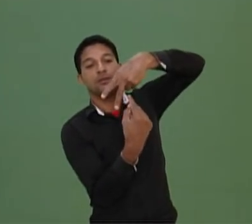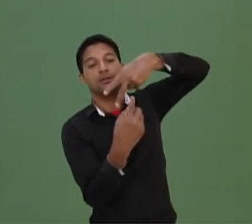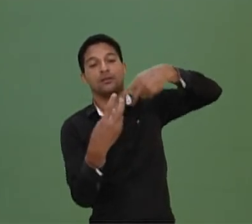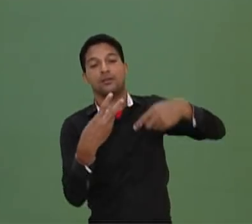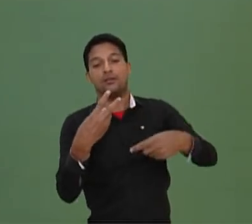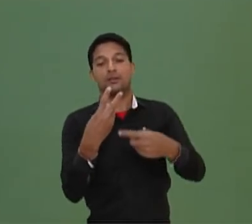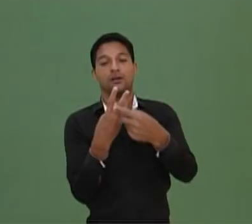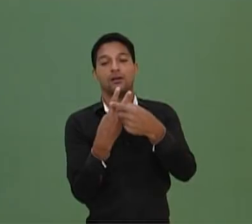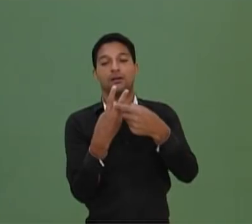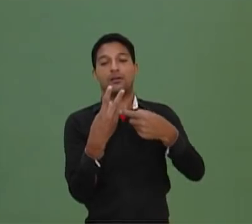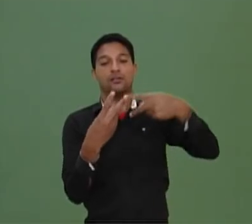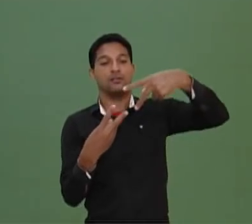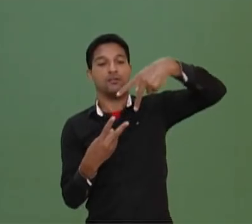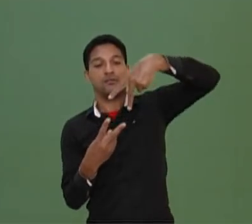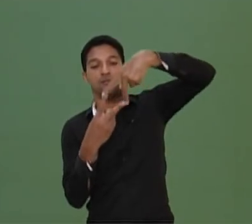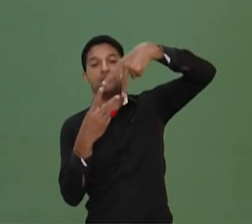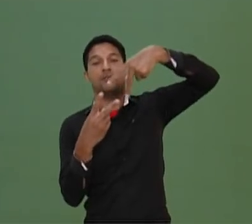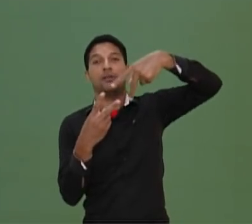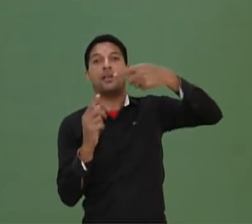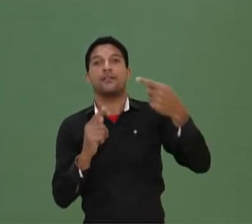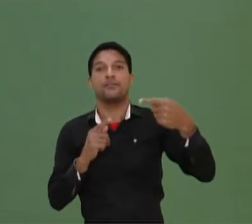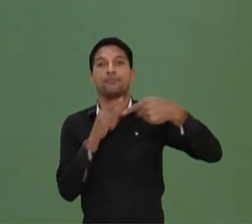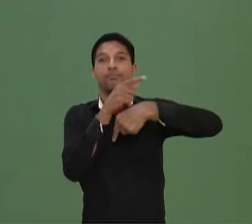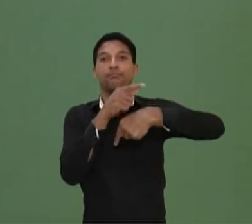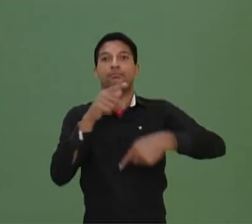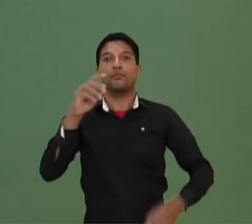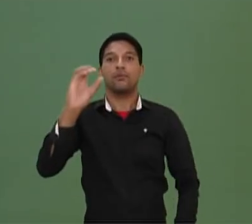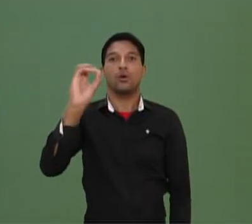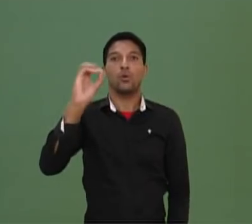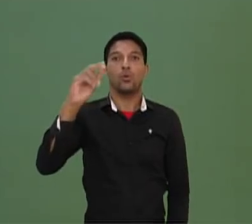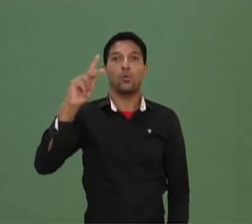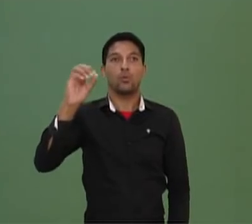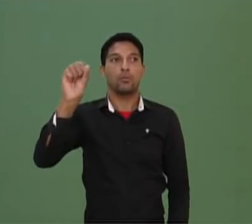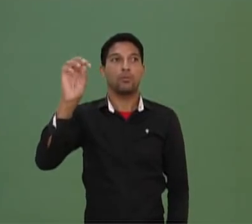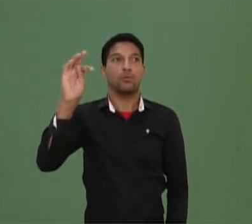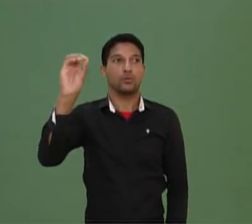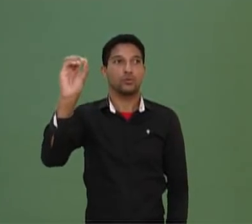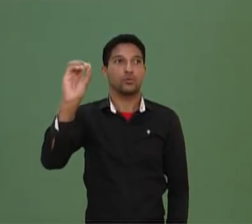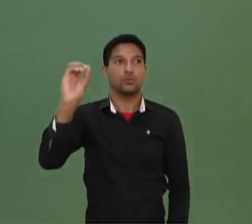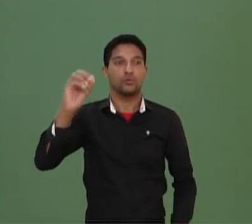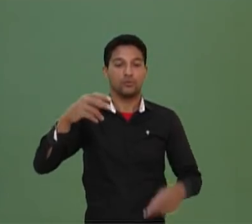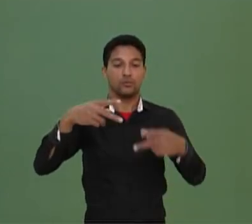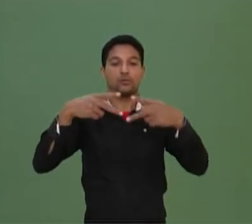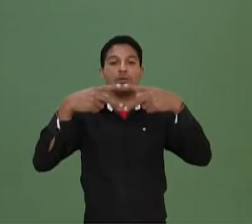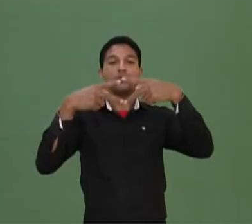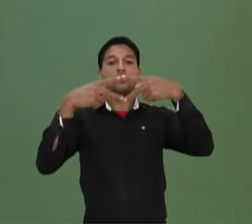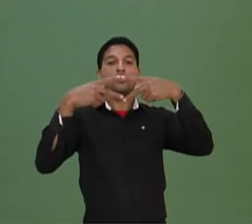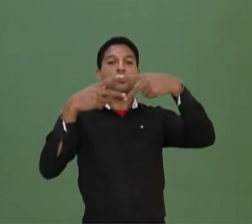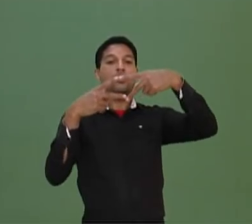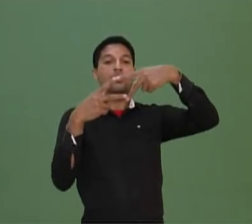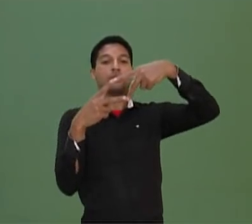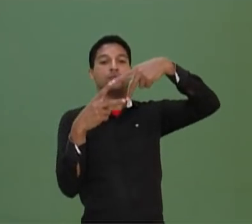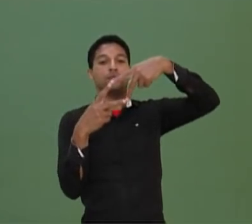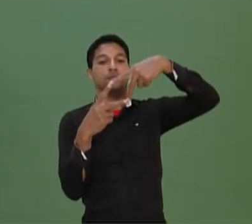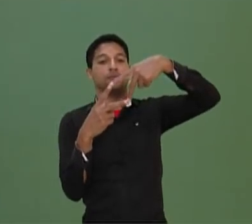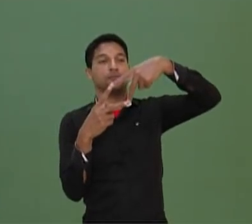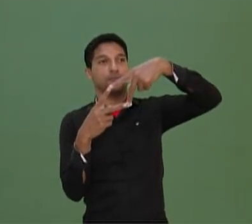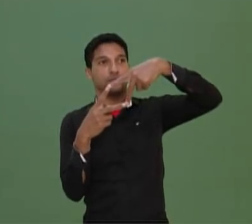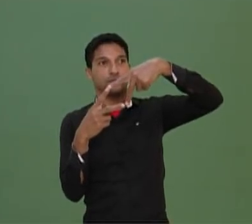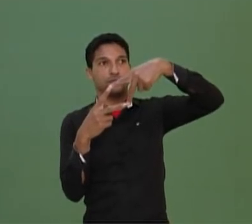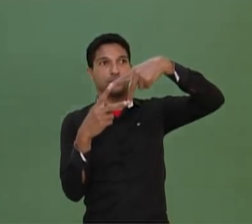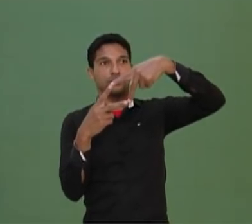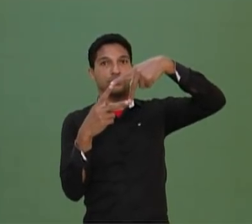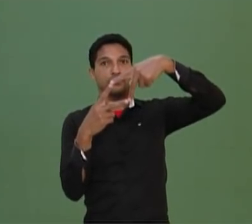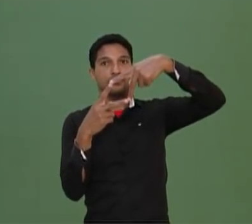chamar de opostos ou não adjacentes, porque eles, aliás, não consecutivos, porque os vértices eles não são próximos, certo?